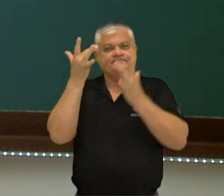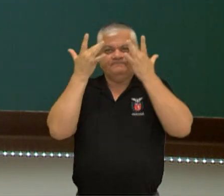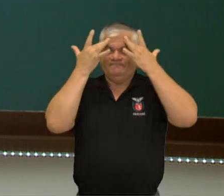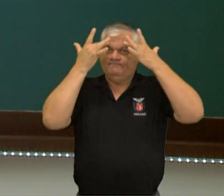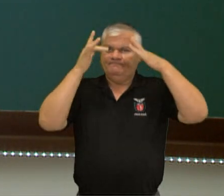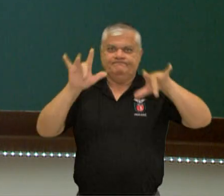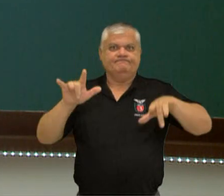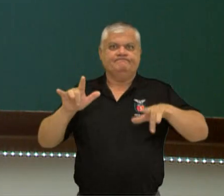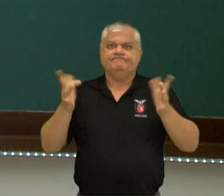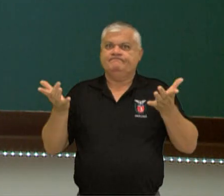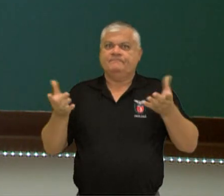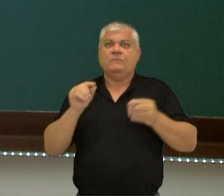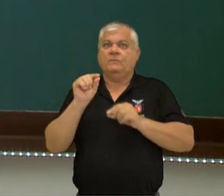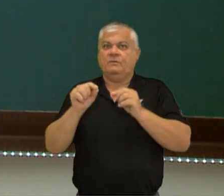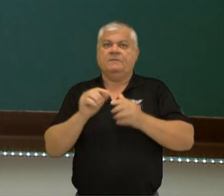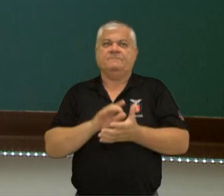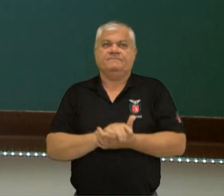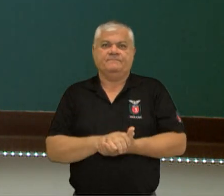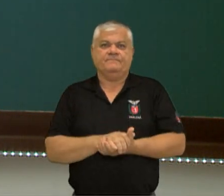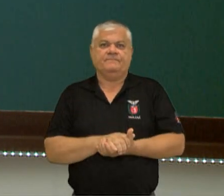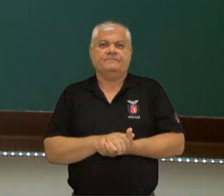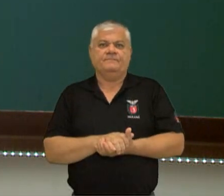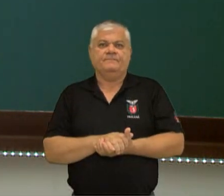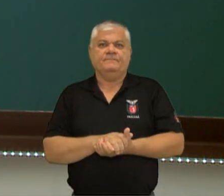aí sendo despejado no oceano.